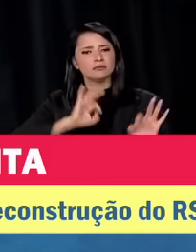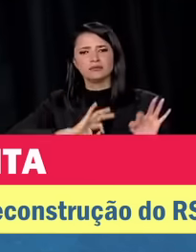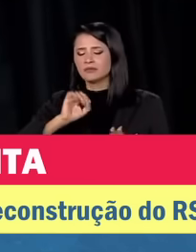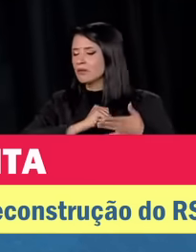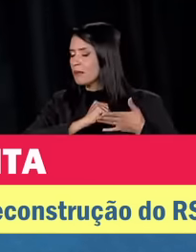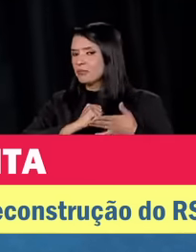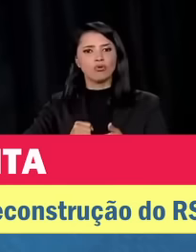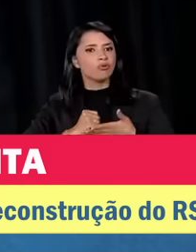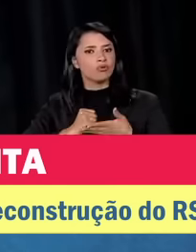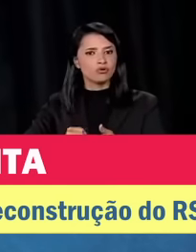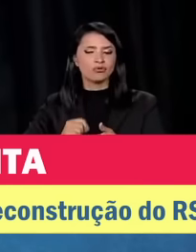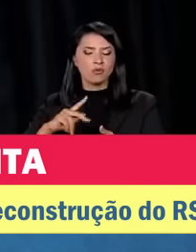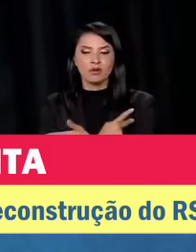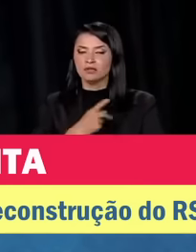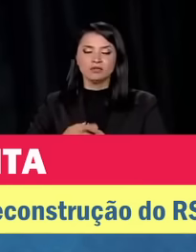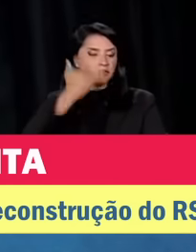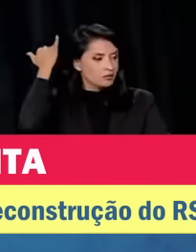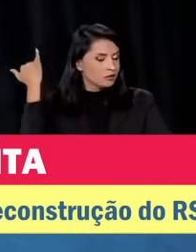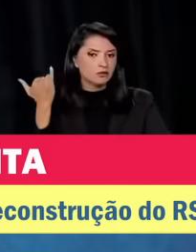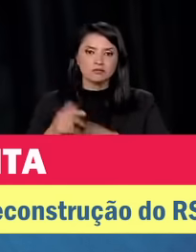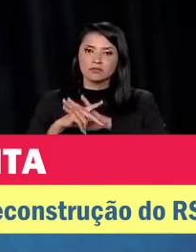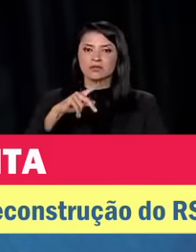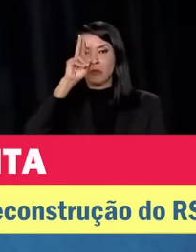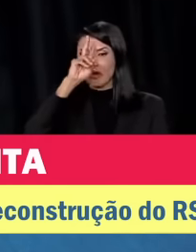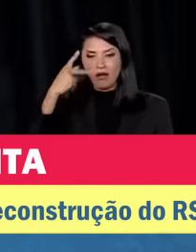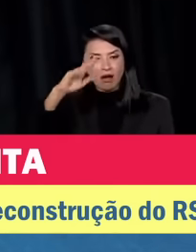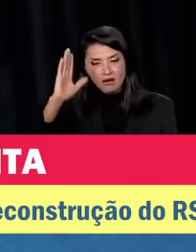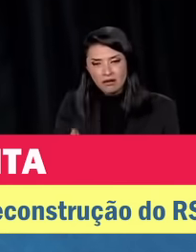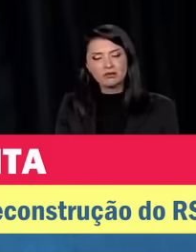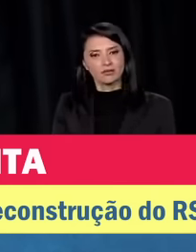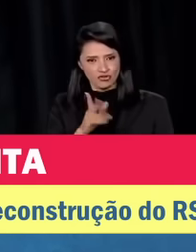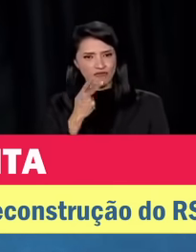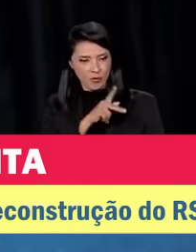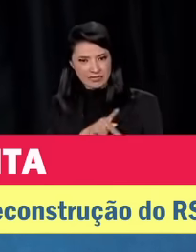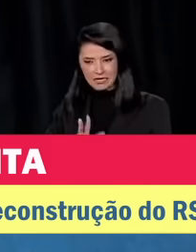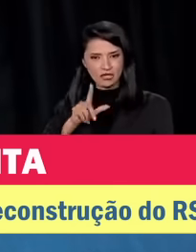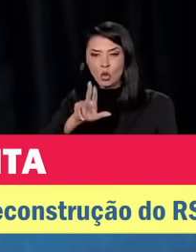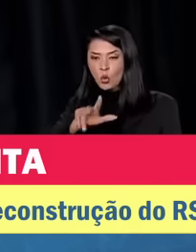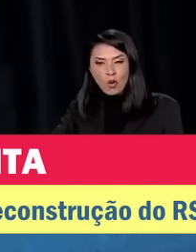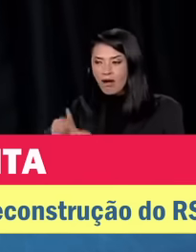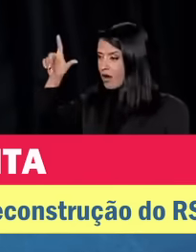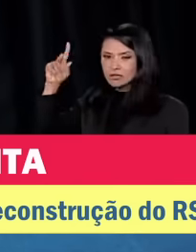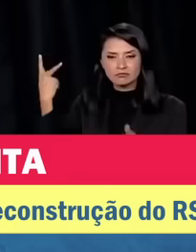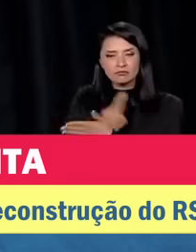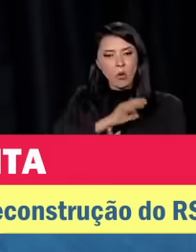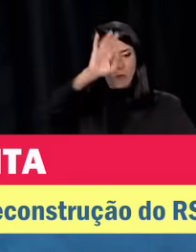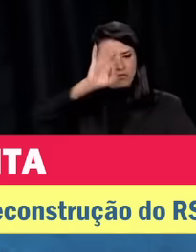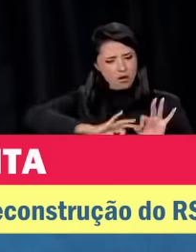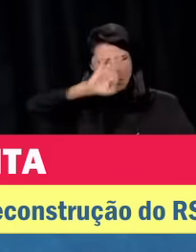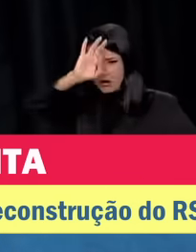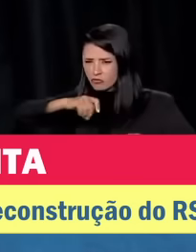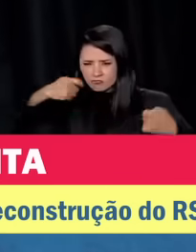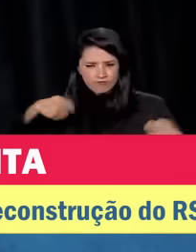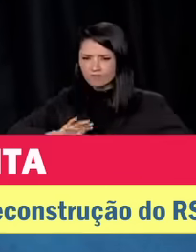de apoio a uma situação de catástrofe da história desse país. Como diz o presidente Lucas, nunca antes na história do Brasil existiu um plano tão